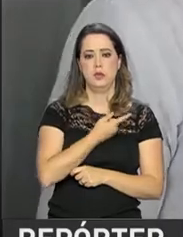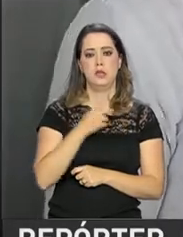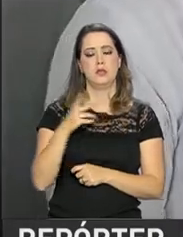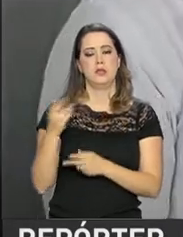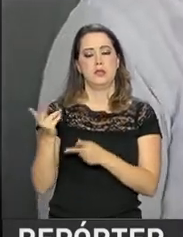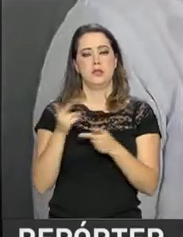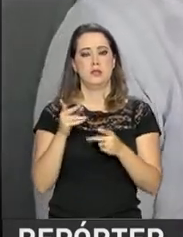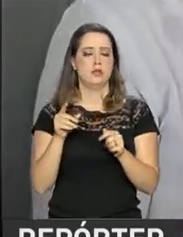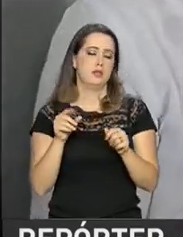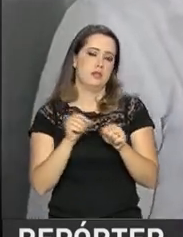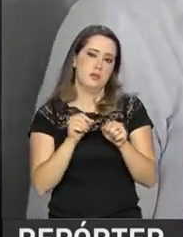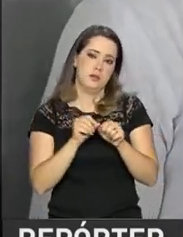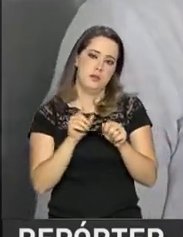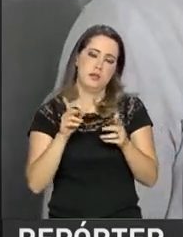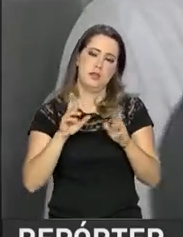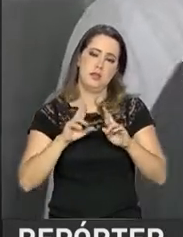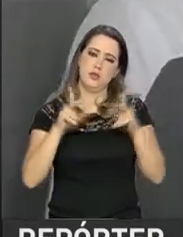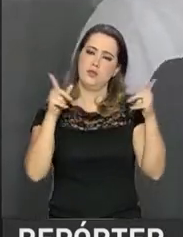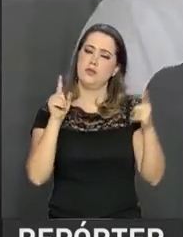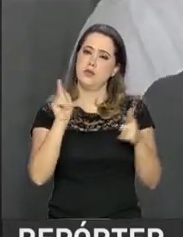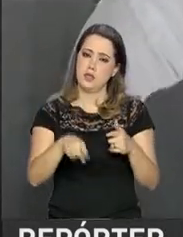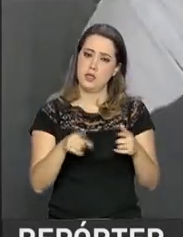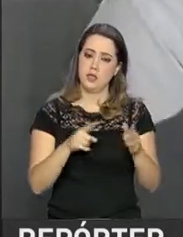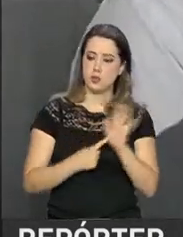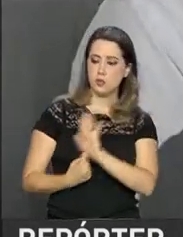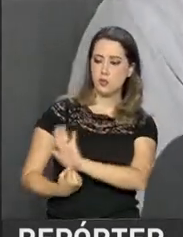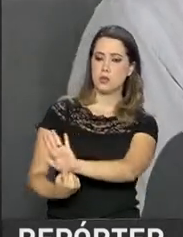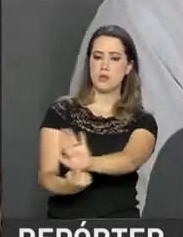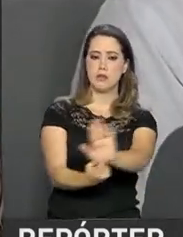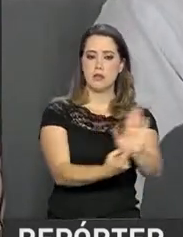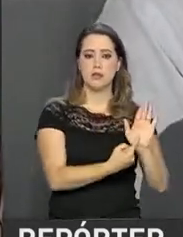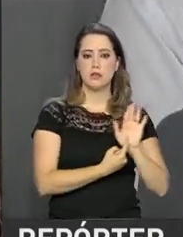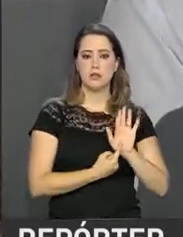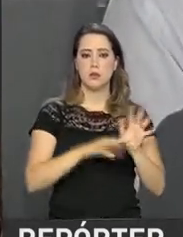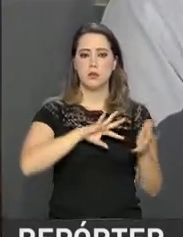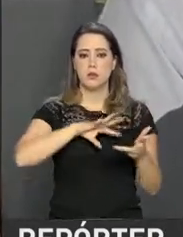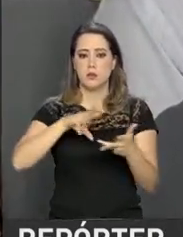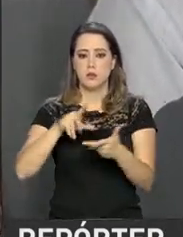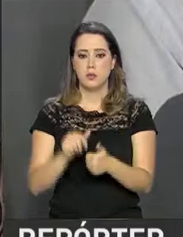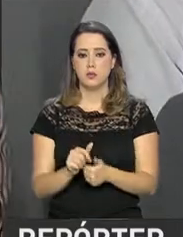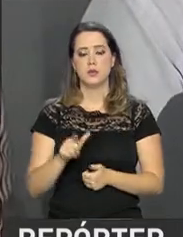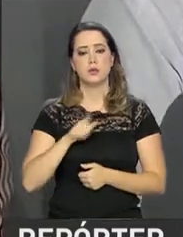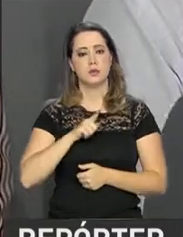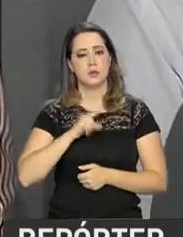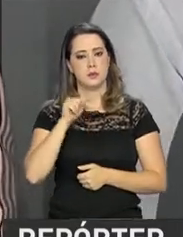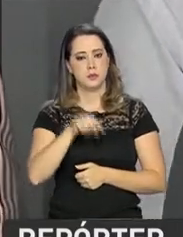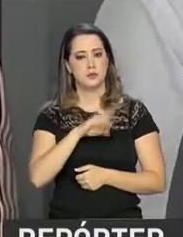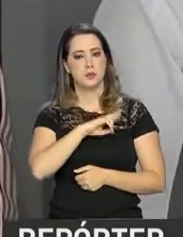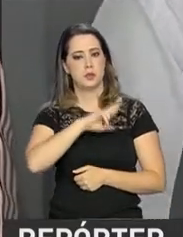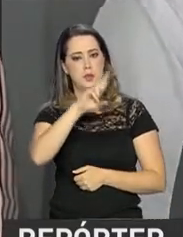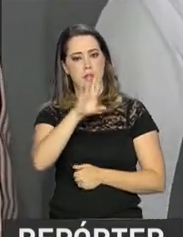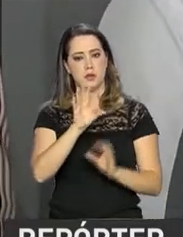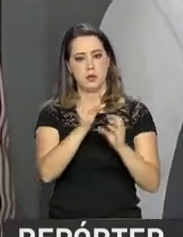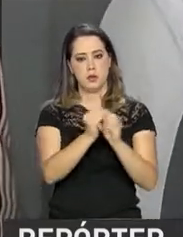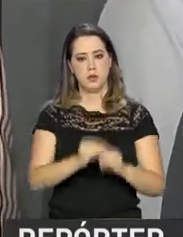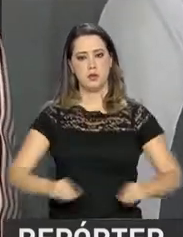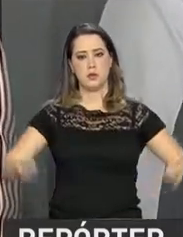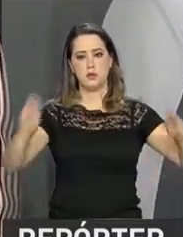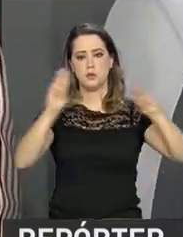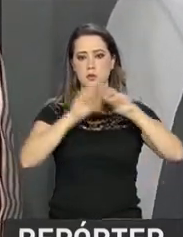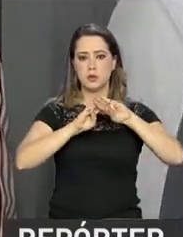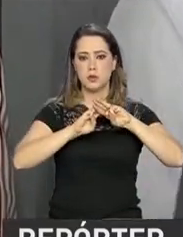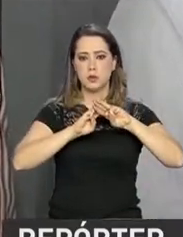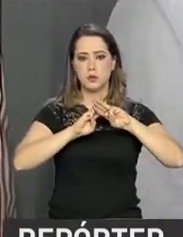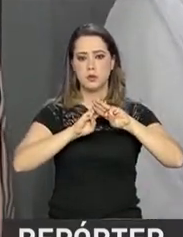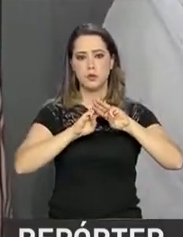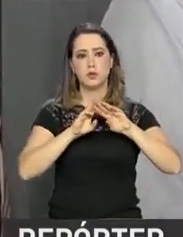que mostrará ao mundo não é nova assim não é sem razão que aqui tem representantes da organização das nações